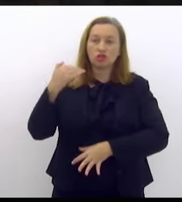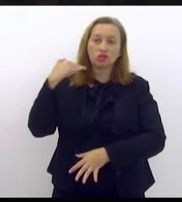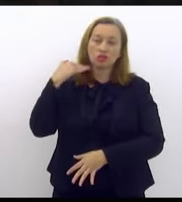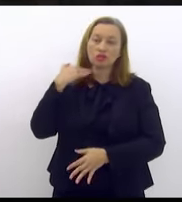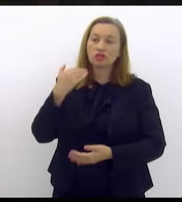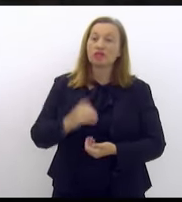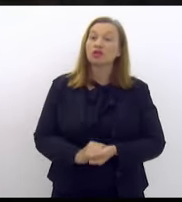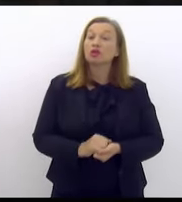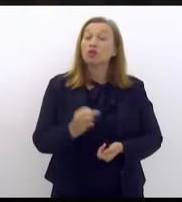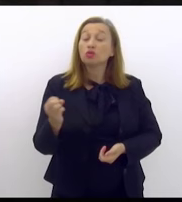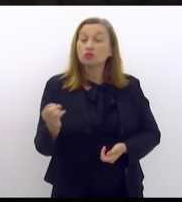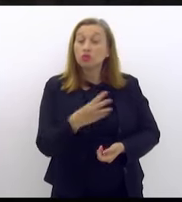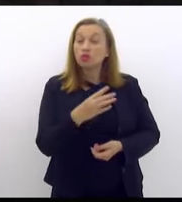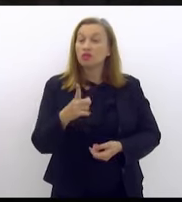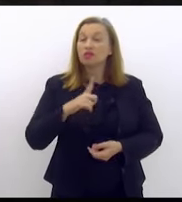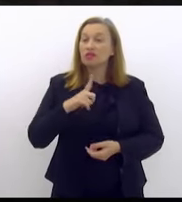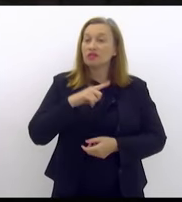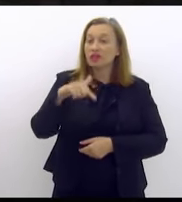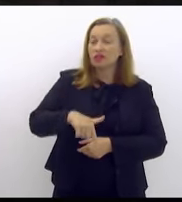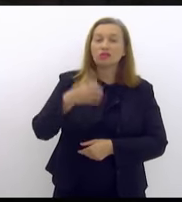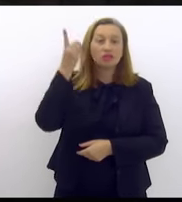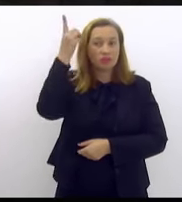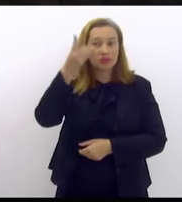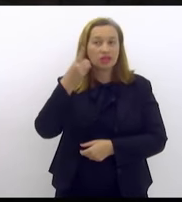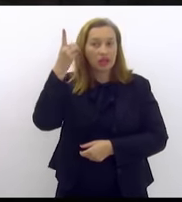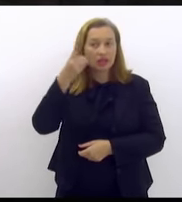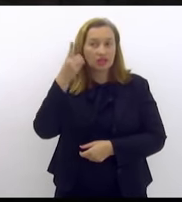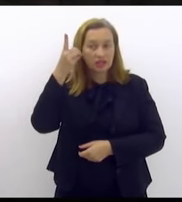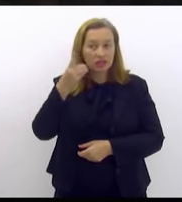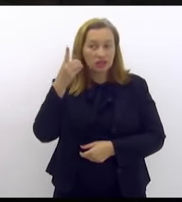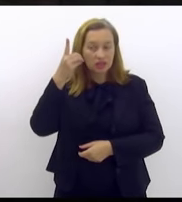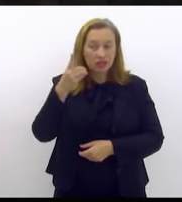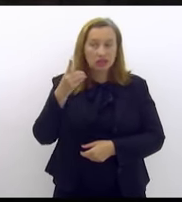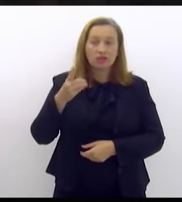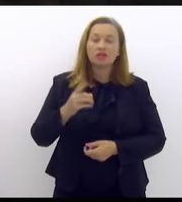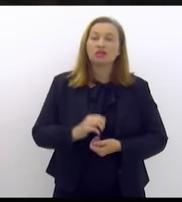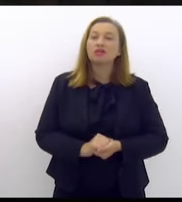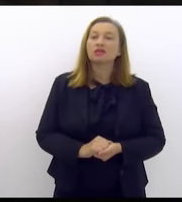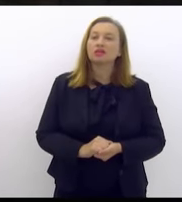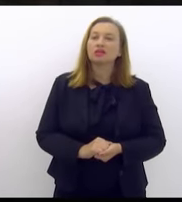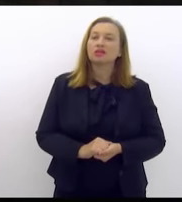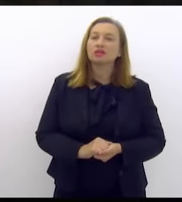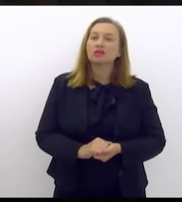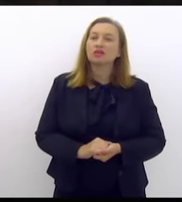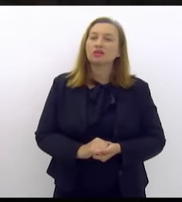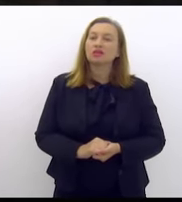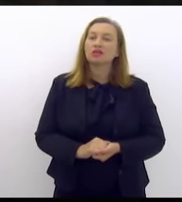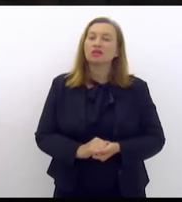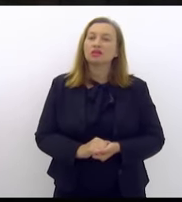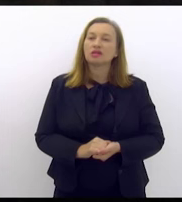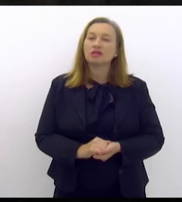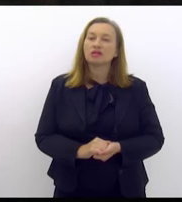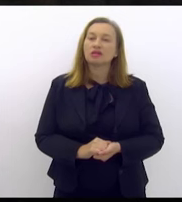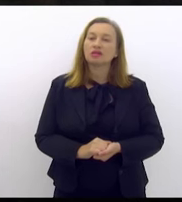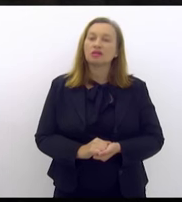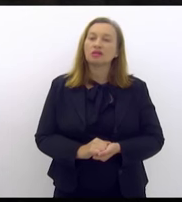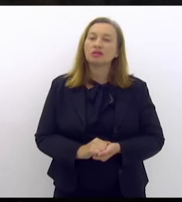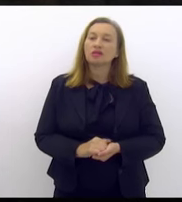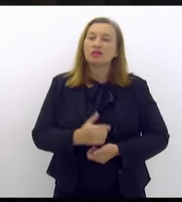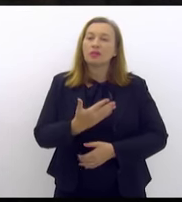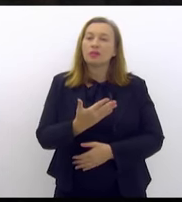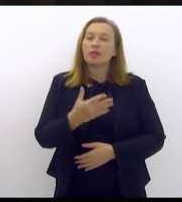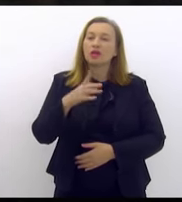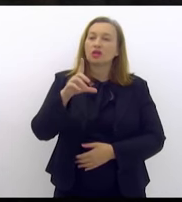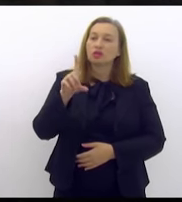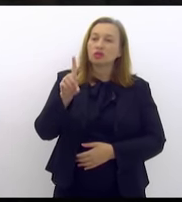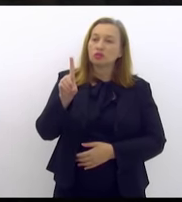Recentemente, teve aqui o deputado dublê de secretário, nosso grande quarto zagueiro,